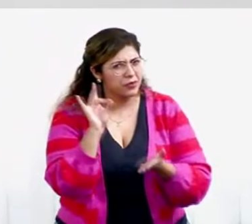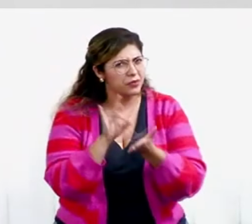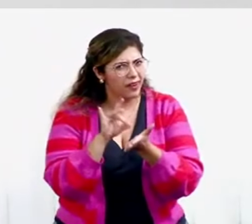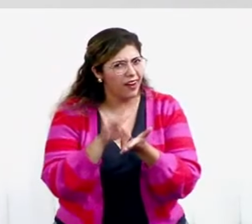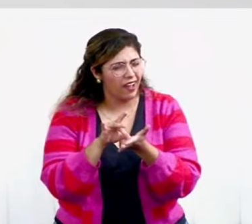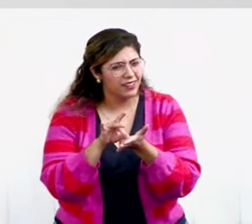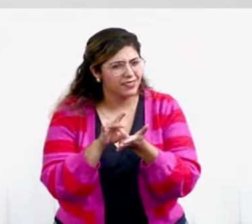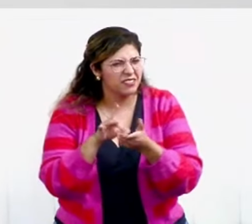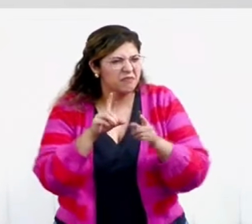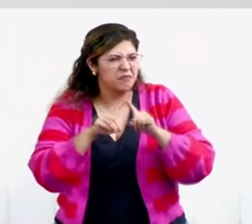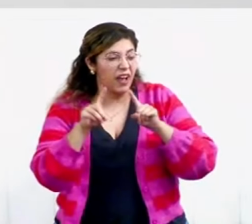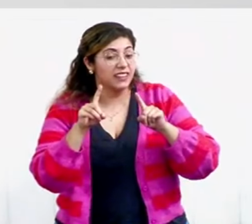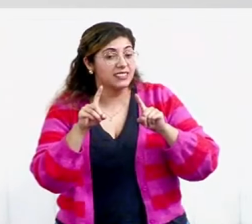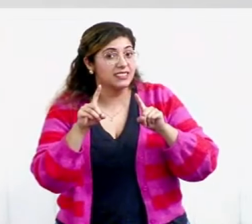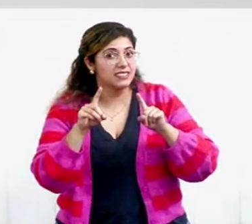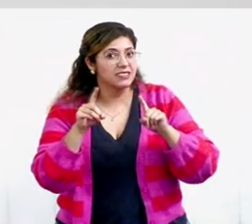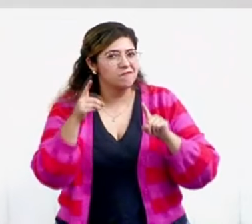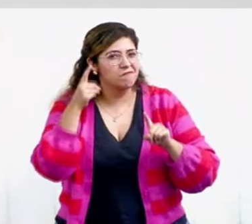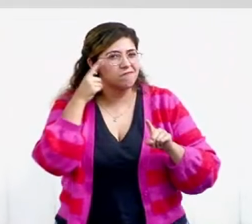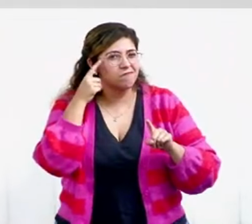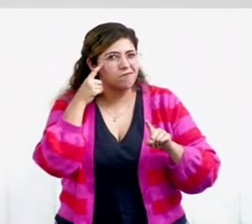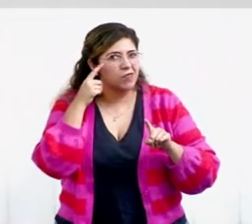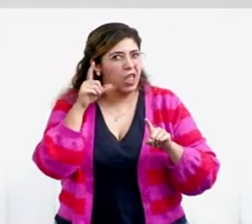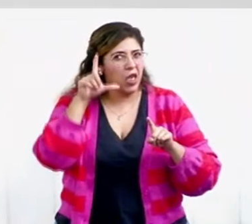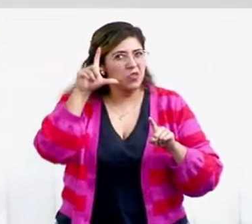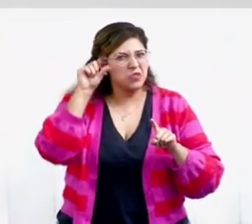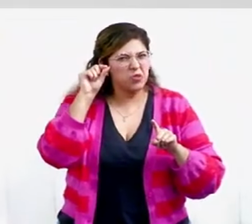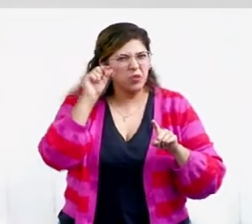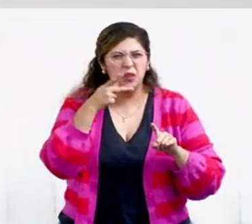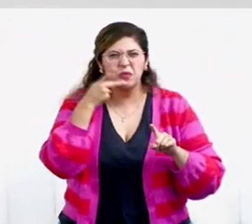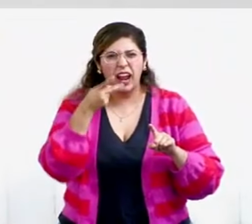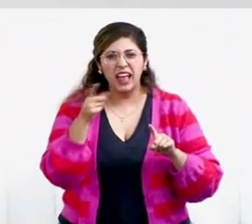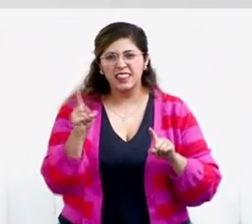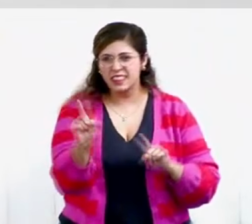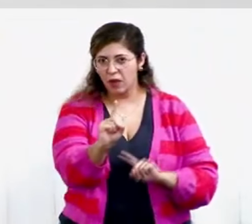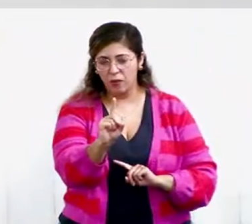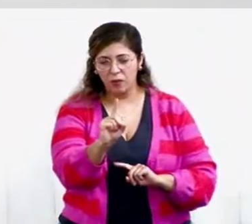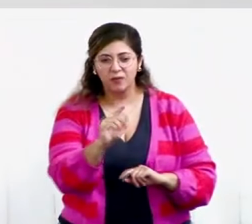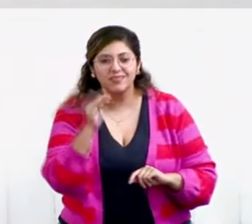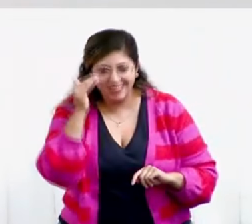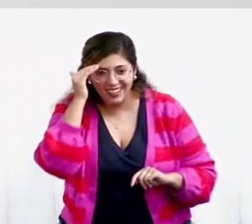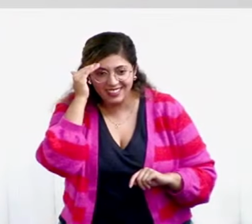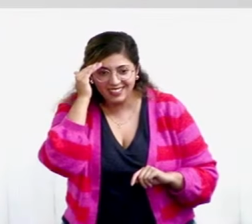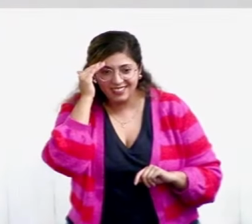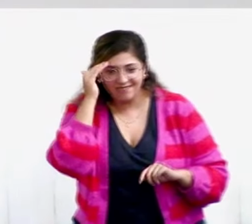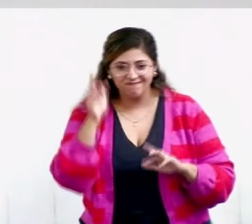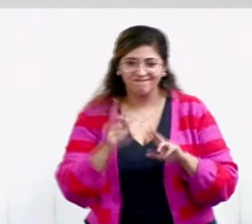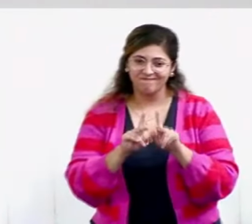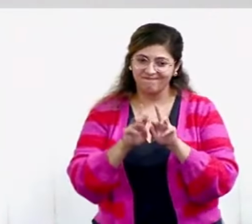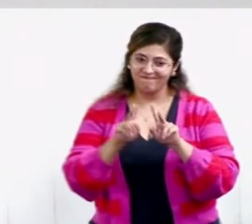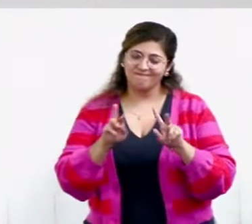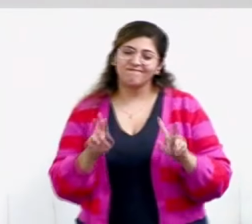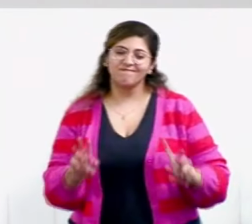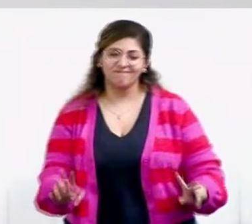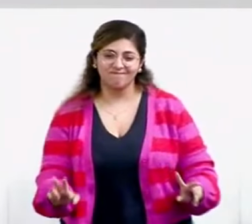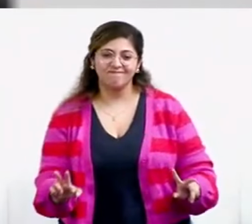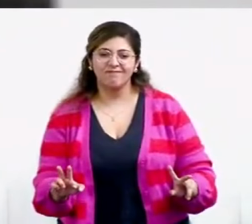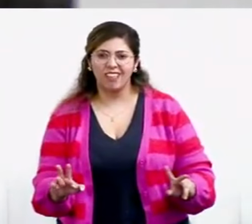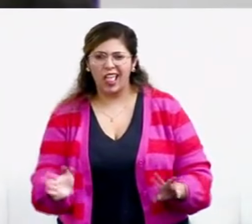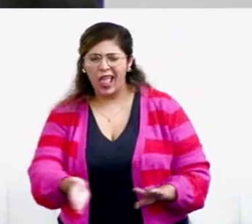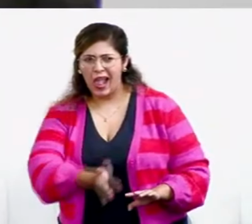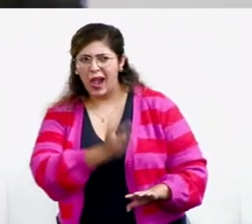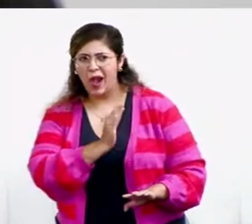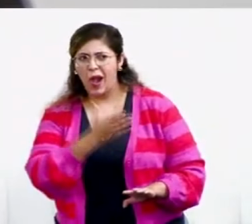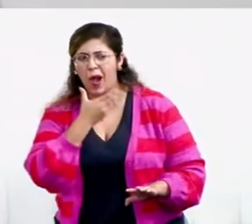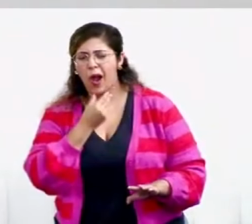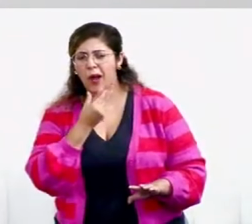sobrenatural, mas eles dizem, esse eu não quero, esse eu não desejo. Por isso, o insensato